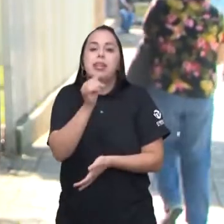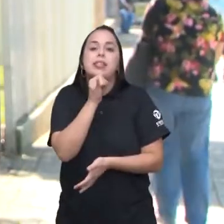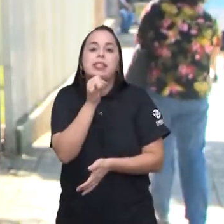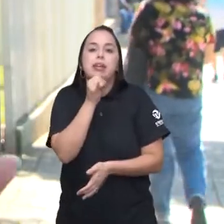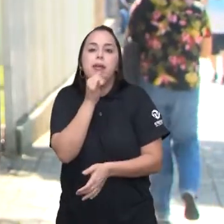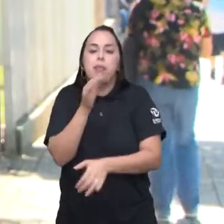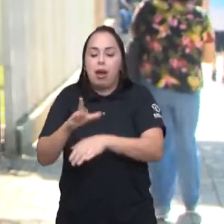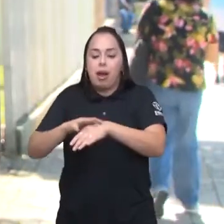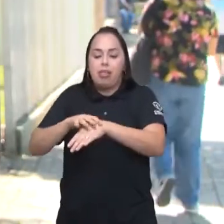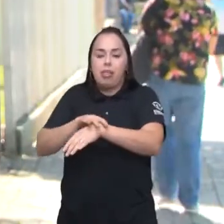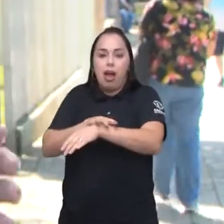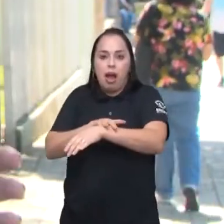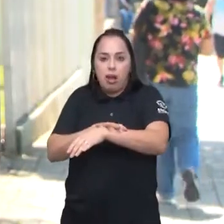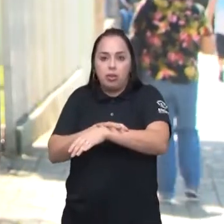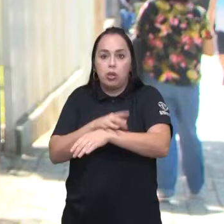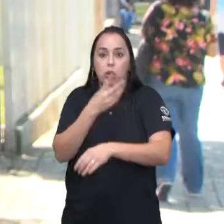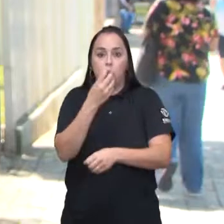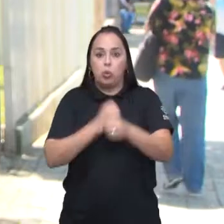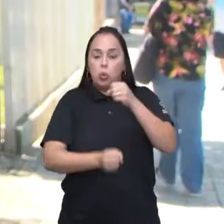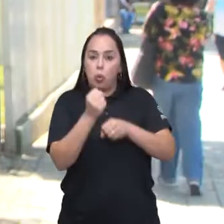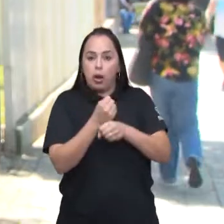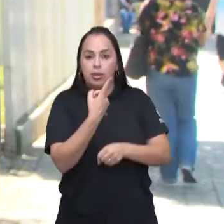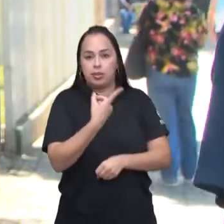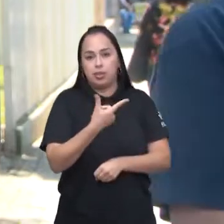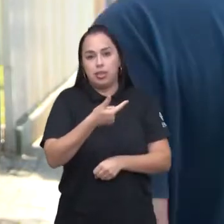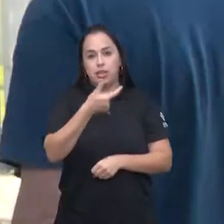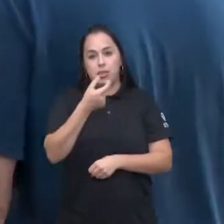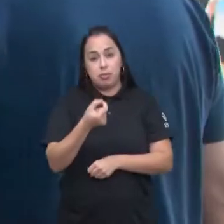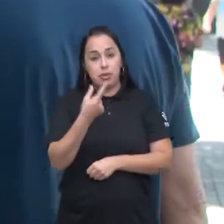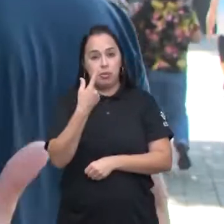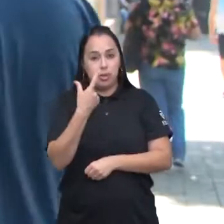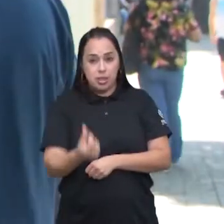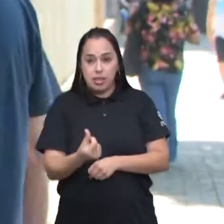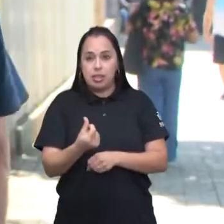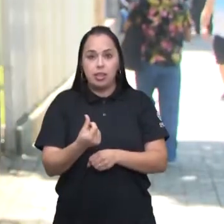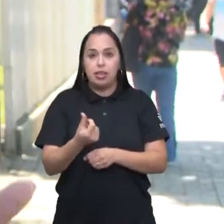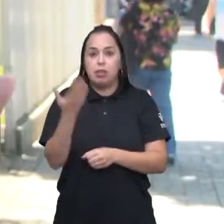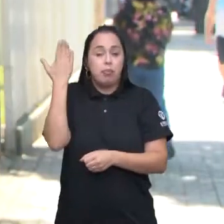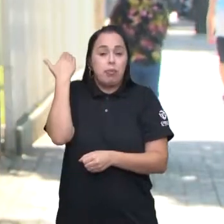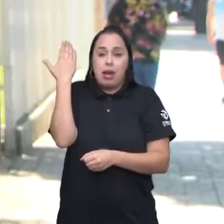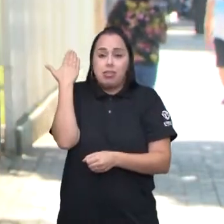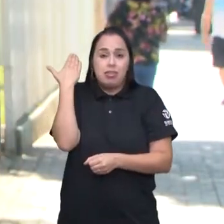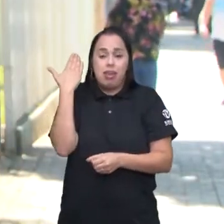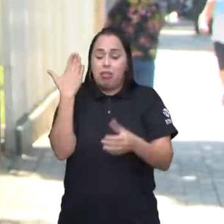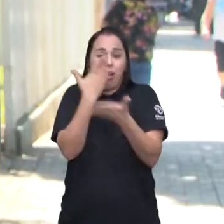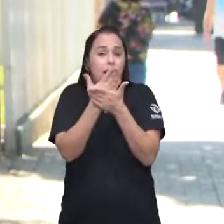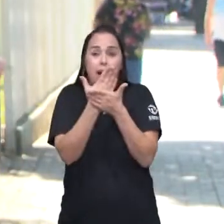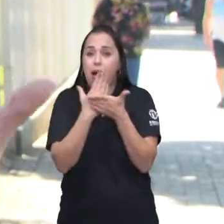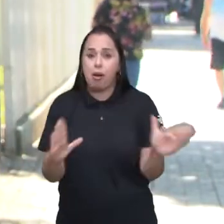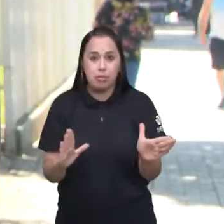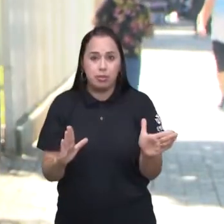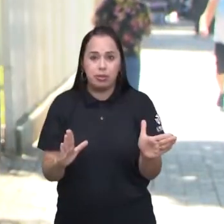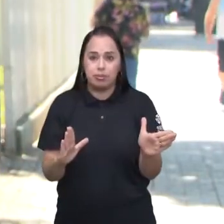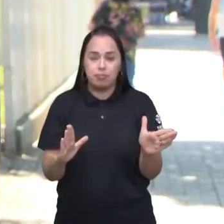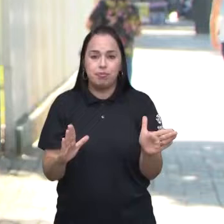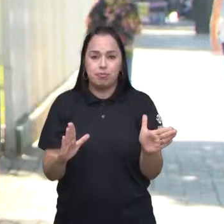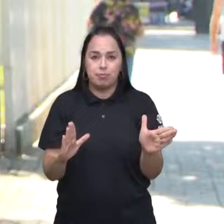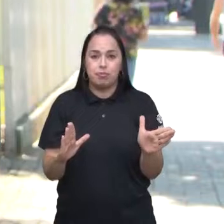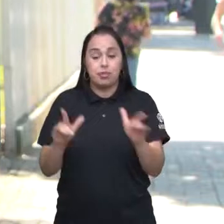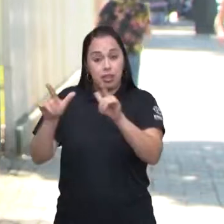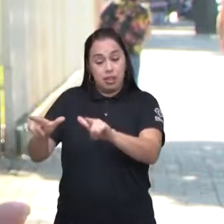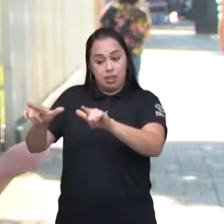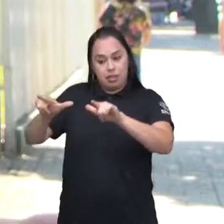como é o caso do sarampo em 2016 o Brasil recebeu o certificado de erradicação da doença pela organização